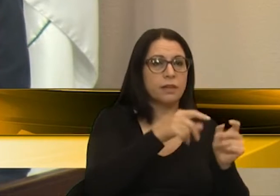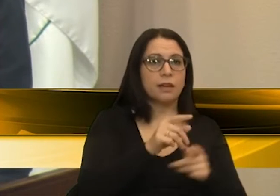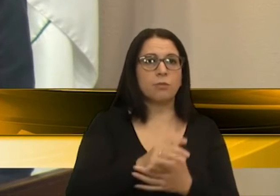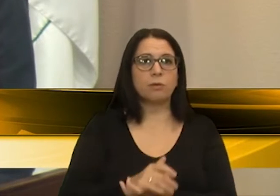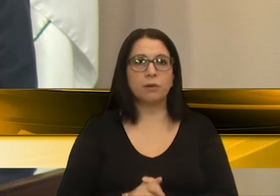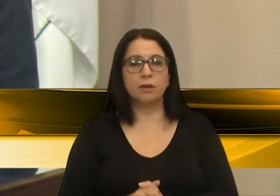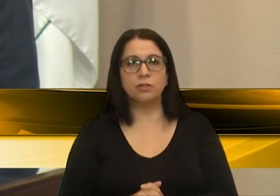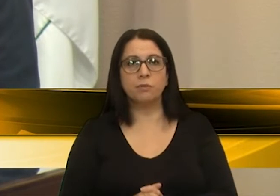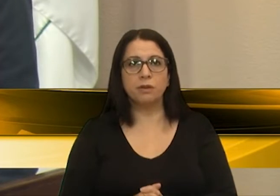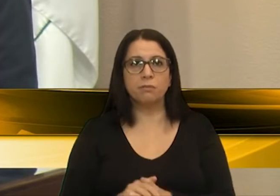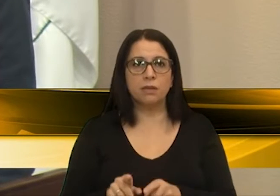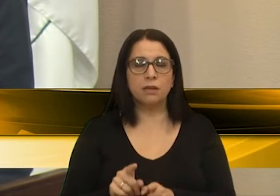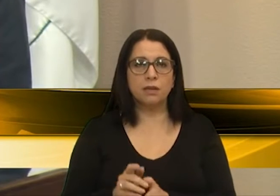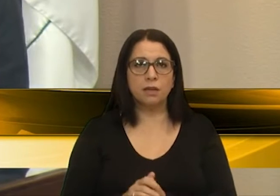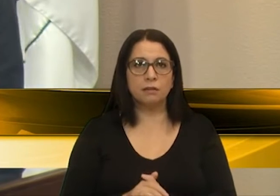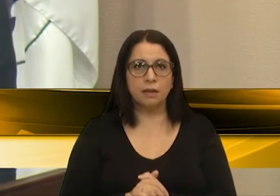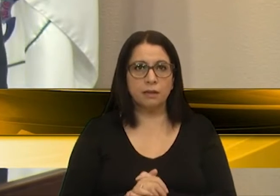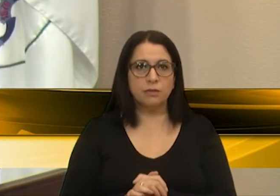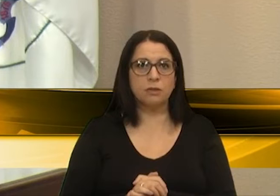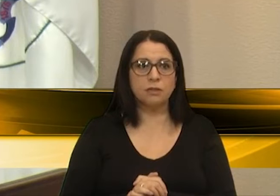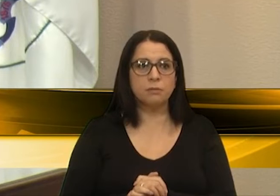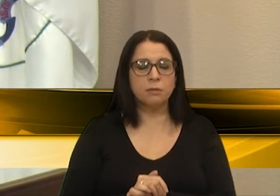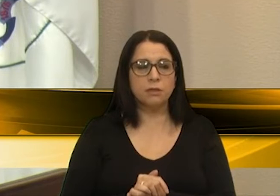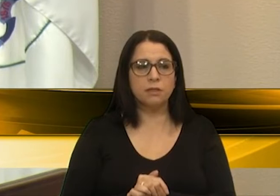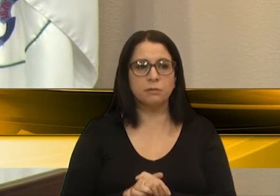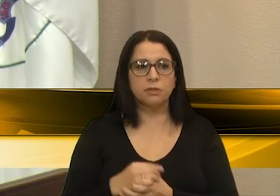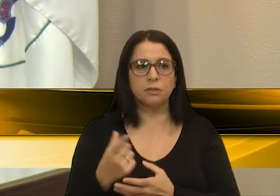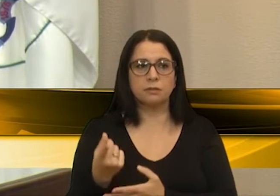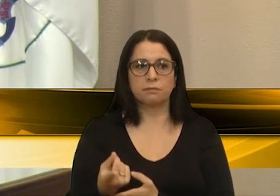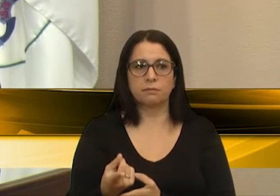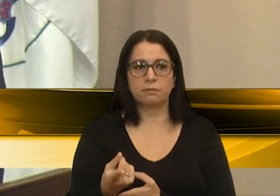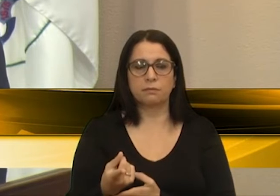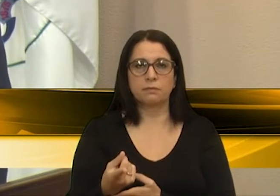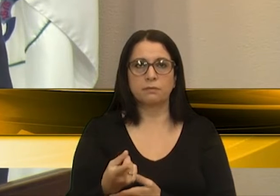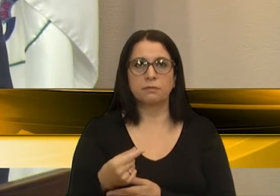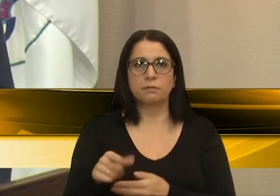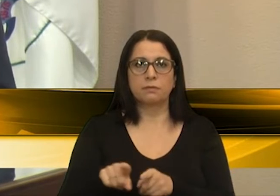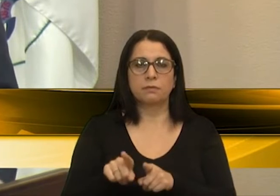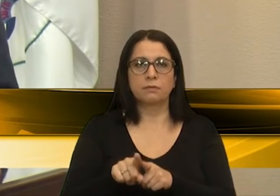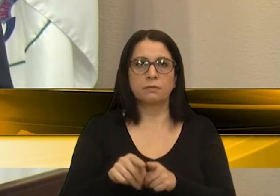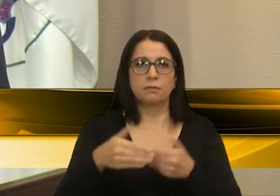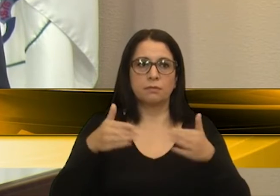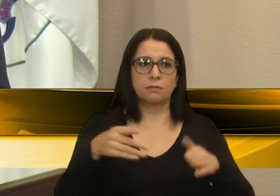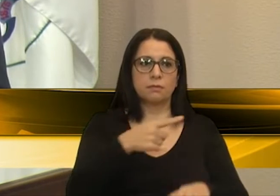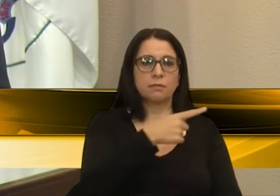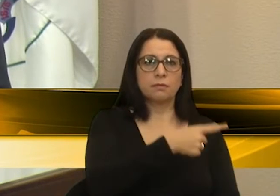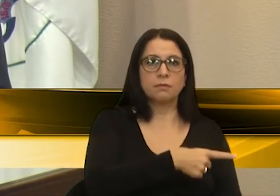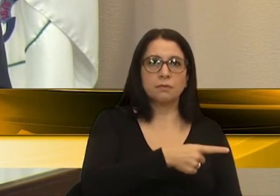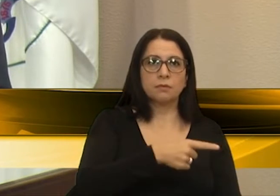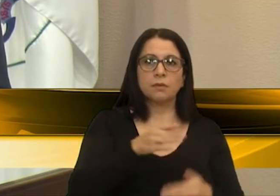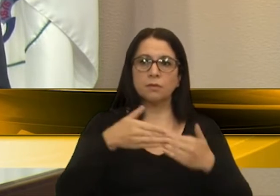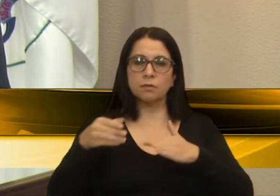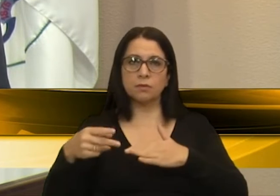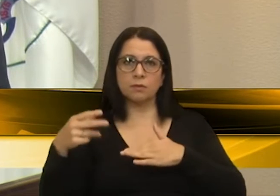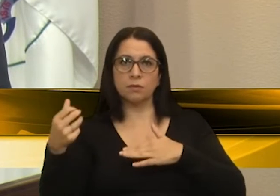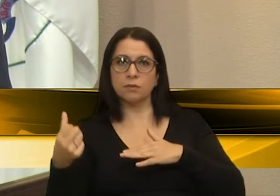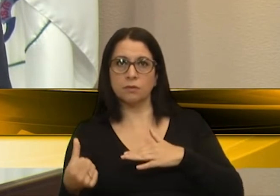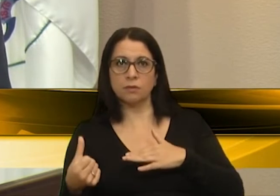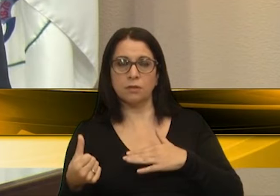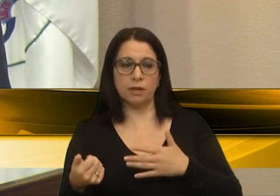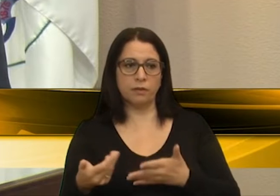podemos participar? Então, a entrada é gratuita lá pelos portões 1 e, sobretudo, pelo portão